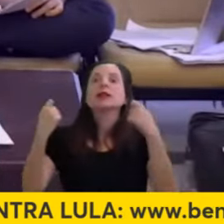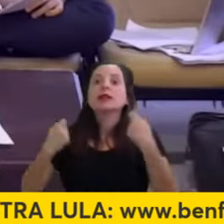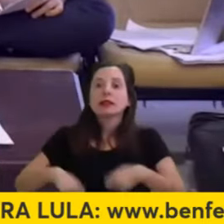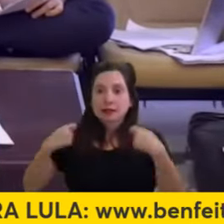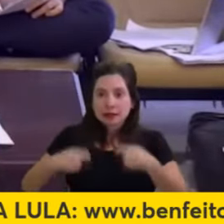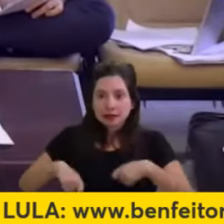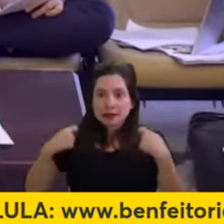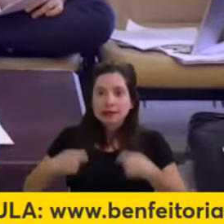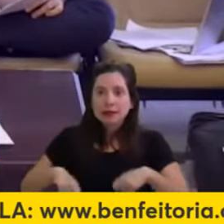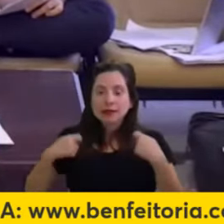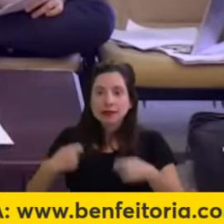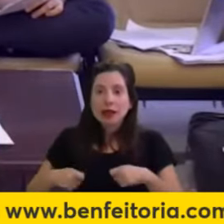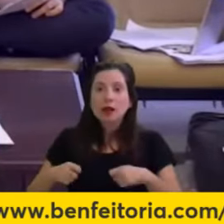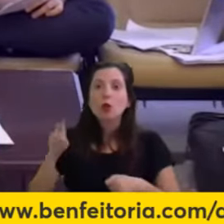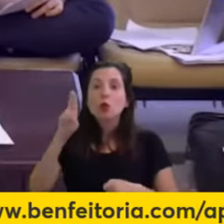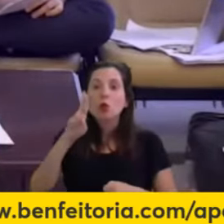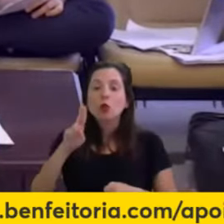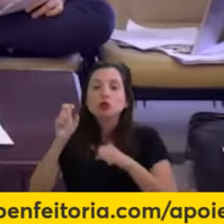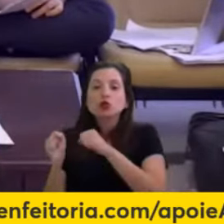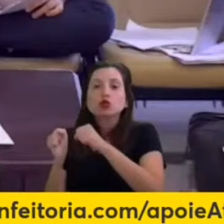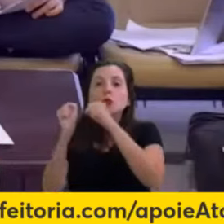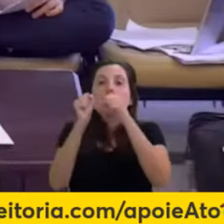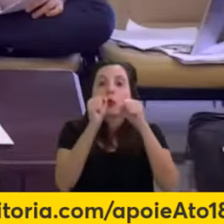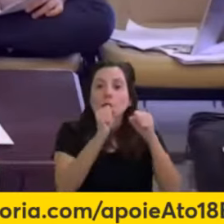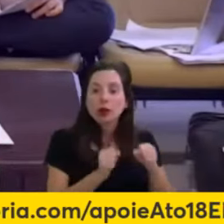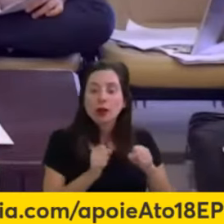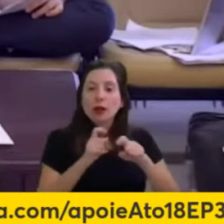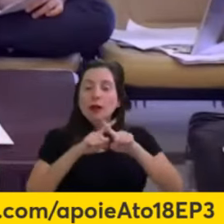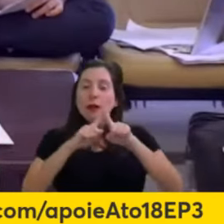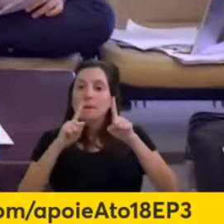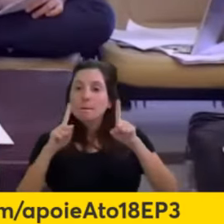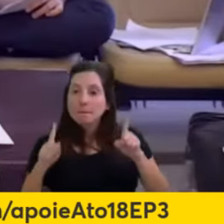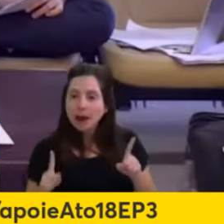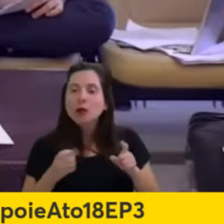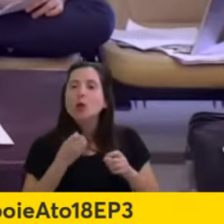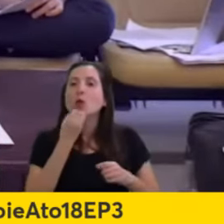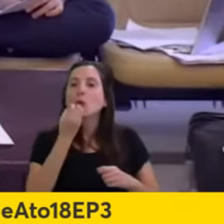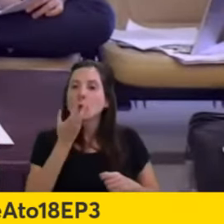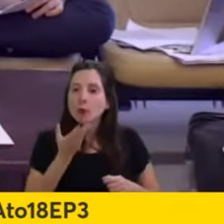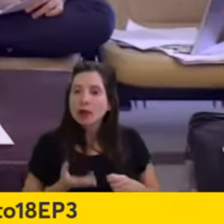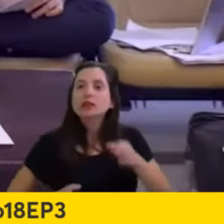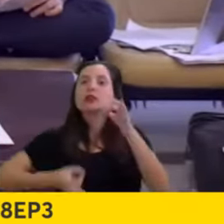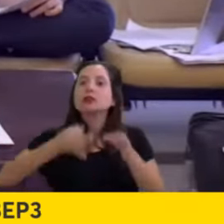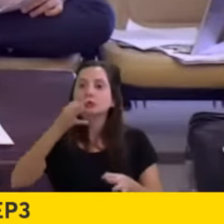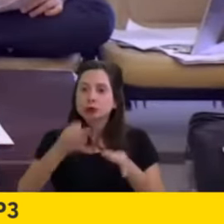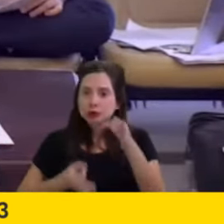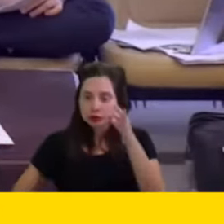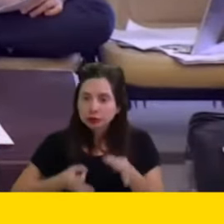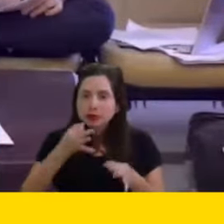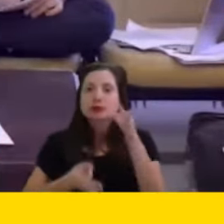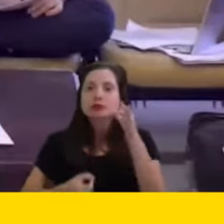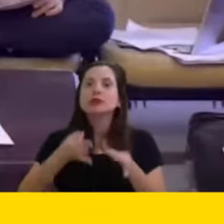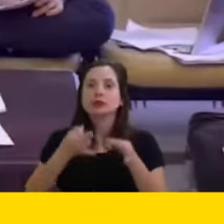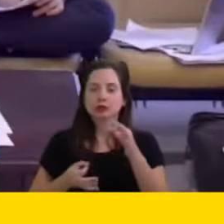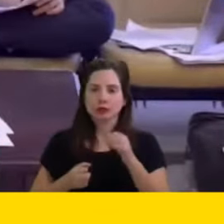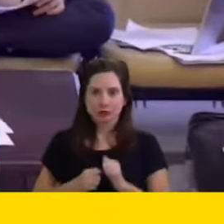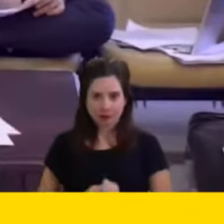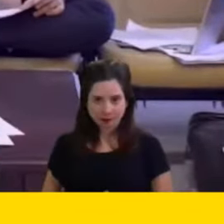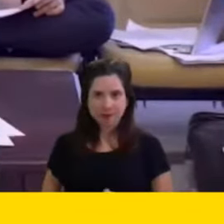caracterização de abuso de poder mas sim o grau de comprometimento aos bens jurídicos tutelados pela Norma eleitoral causado pelas